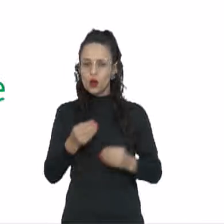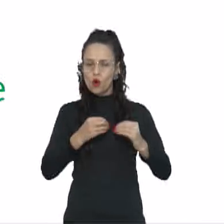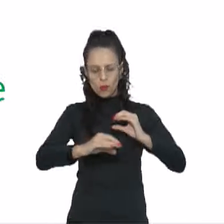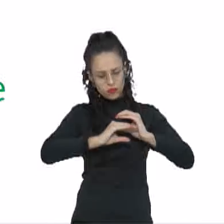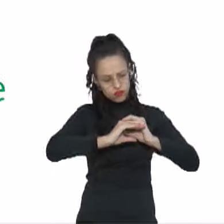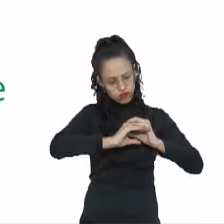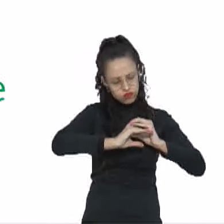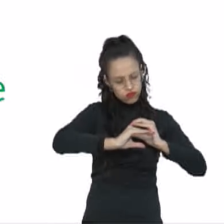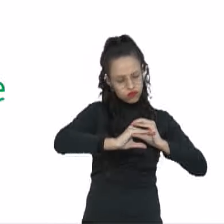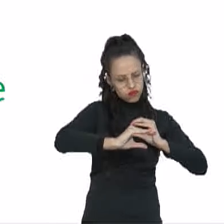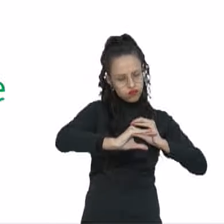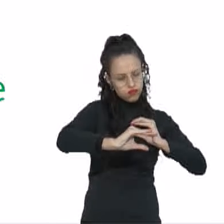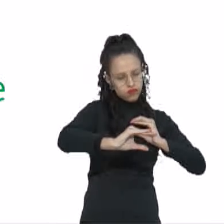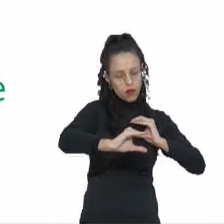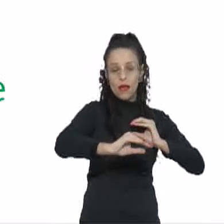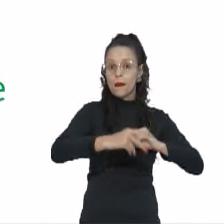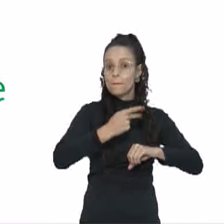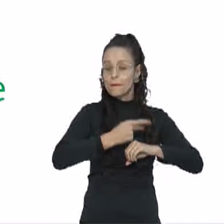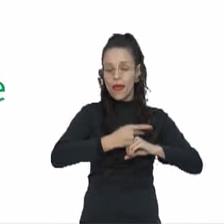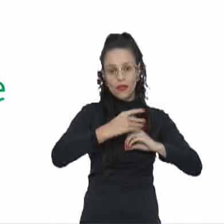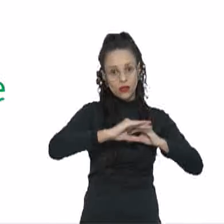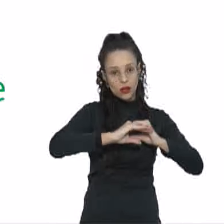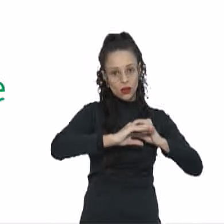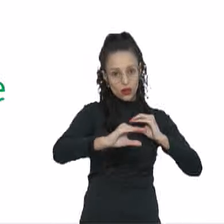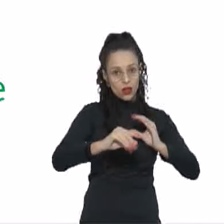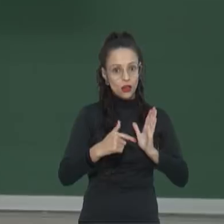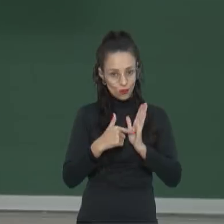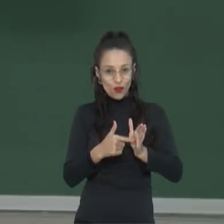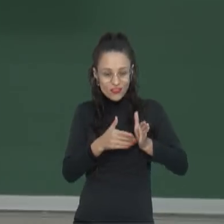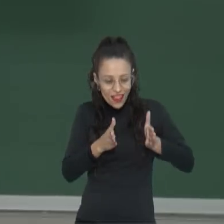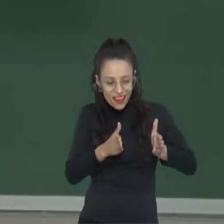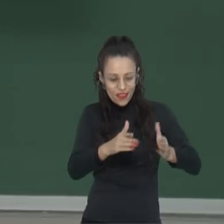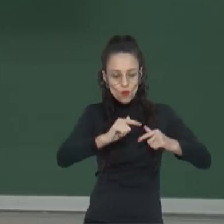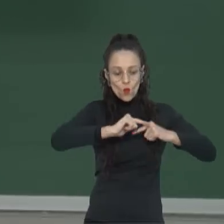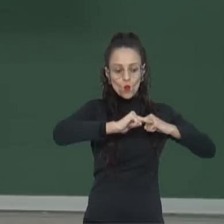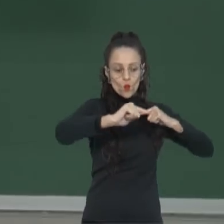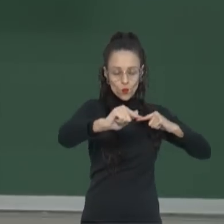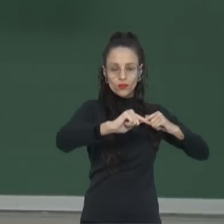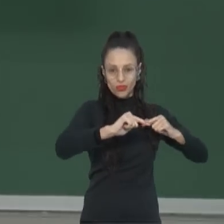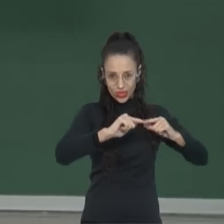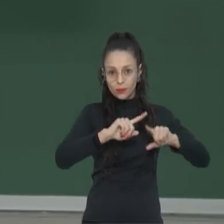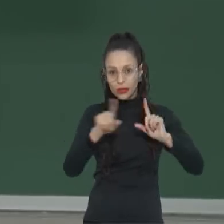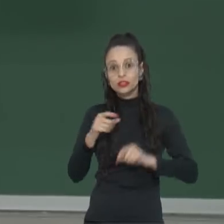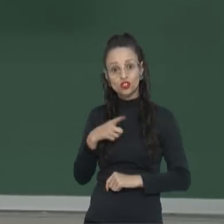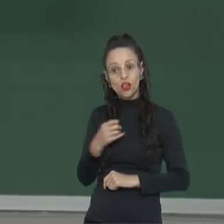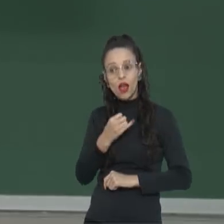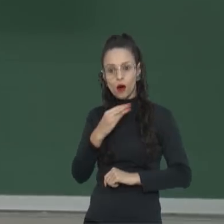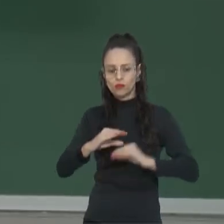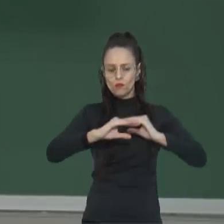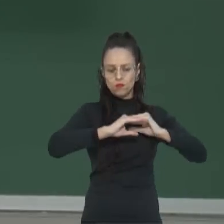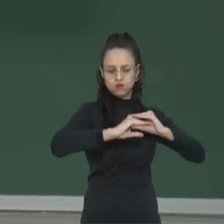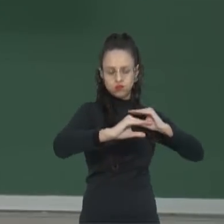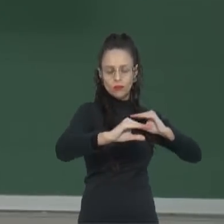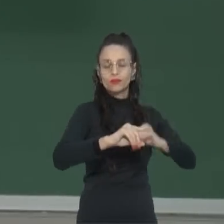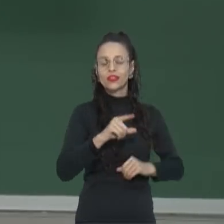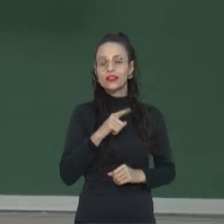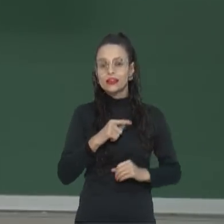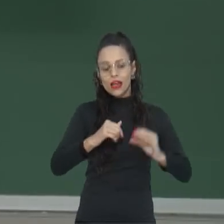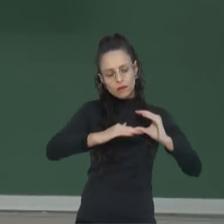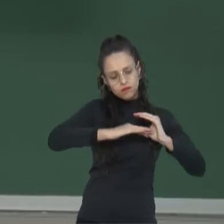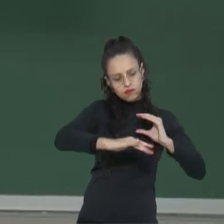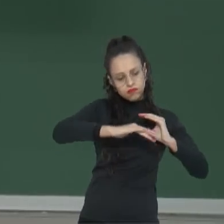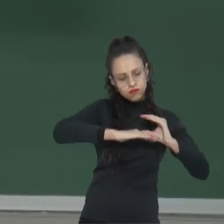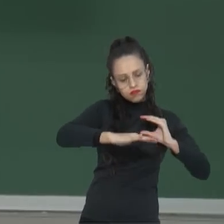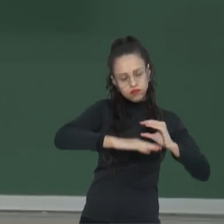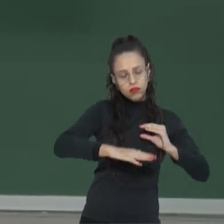condutos forrados, cobertos de pedra. Eu trouxe uma imagem que era aberta, mas alguns eram cobertos. Os cursos de água dentro da cidade estavam